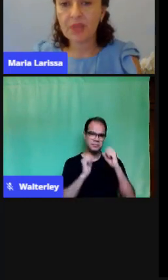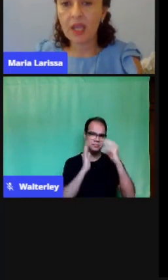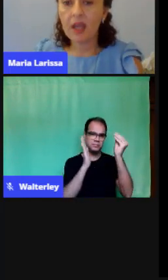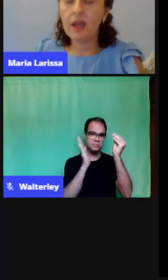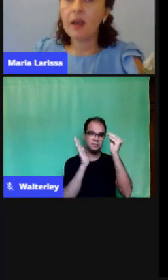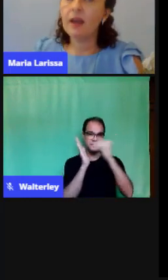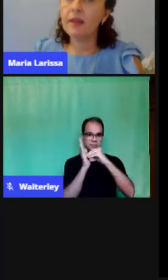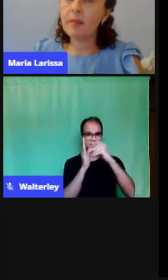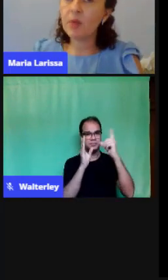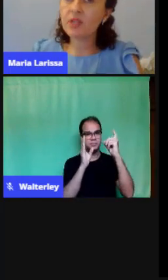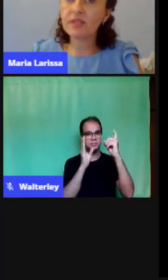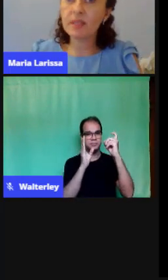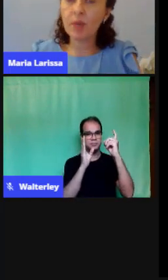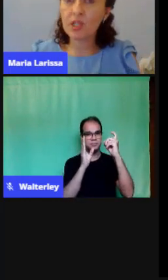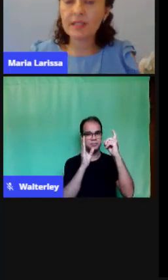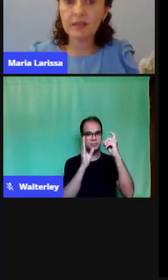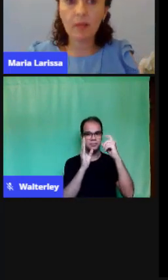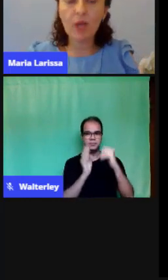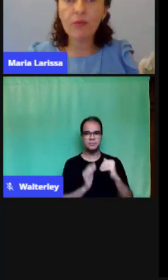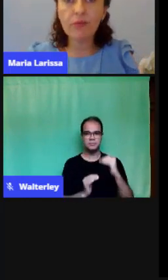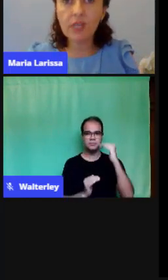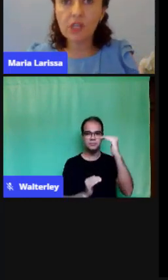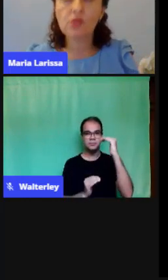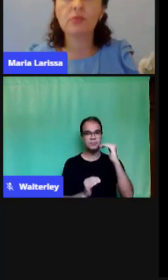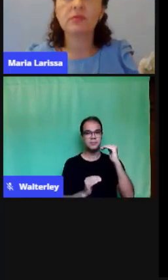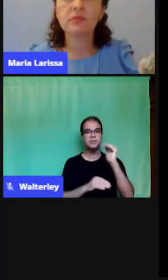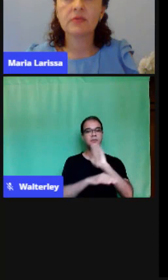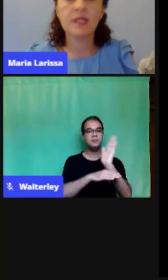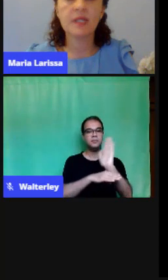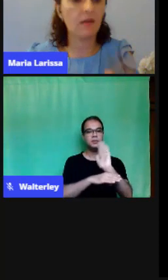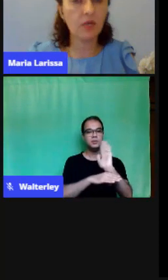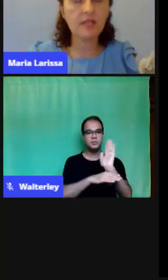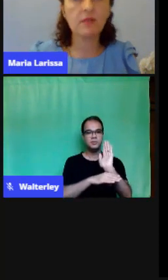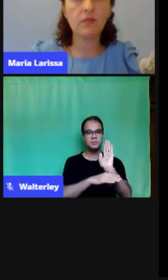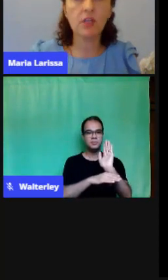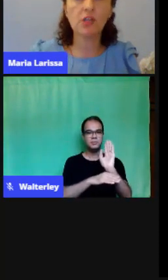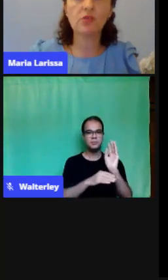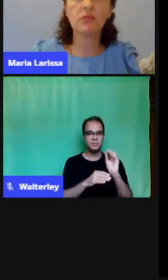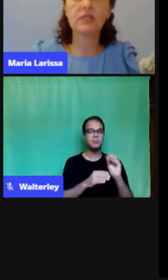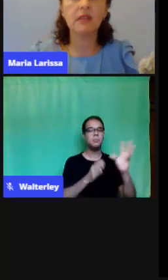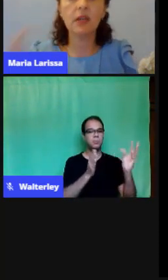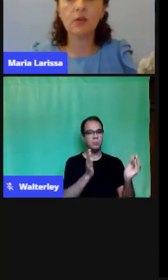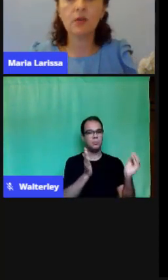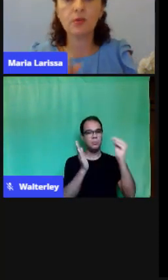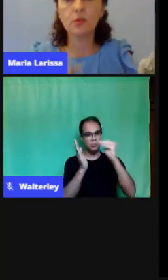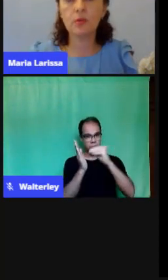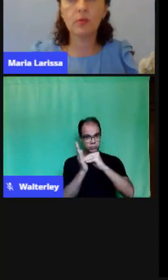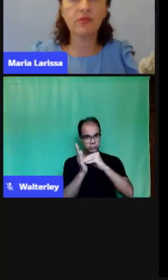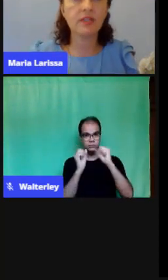análise. Depois você pode inserir também um vídeo. Você gravou esse vídeo, você tem no YouTube,